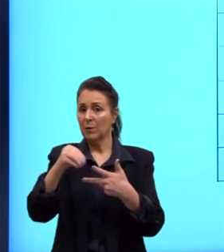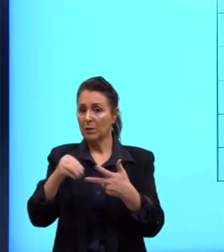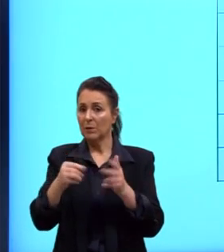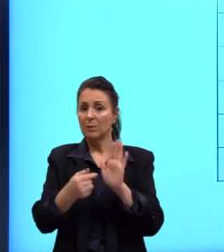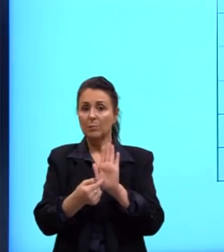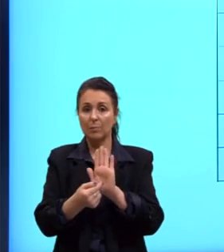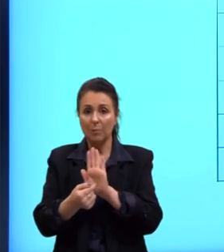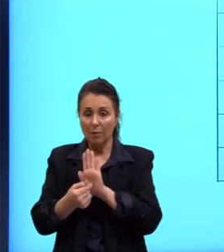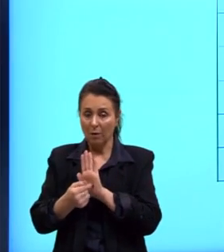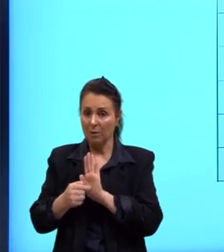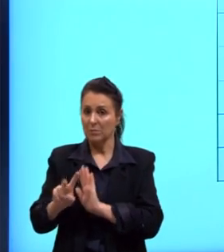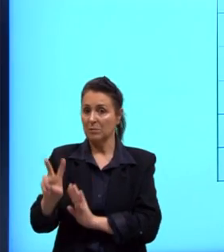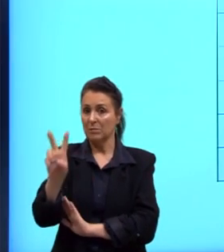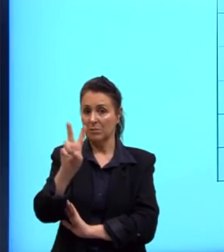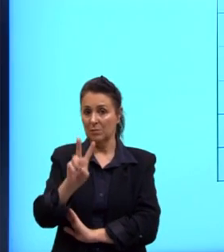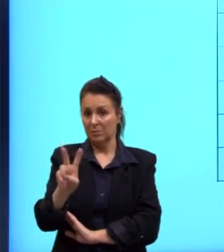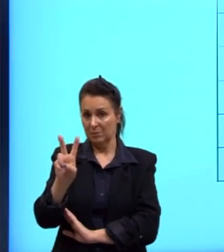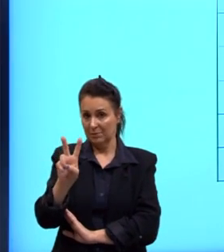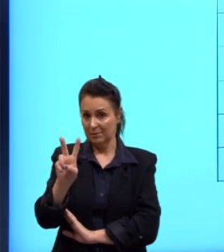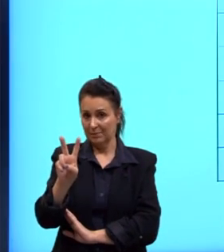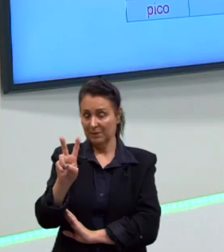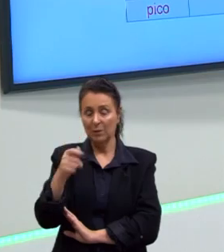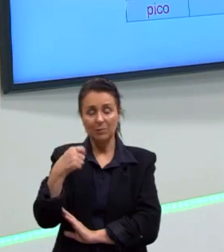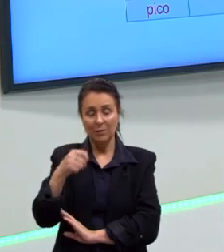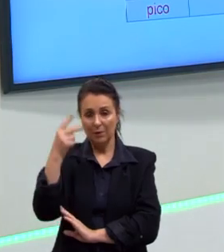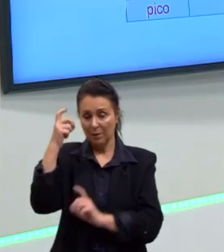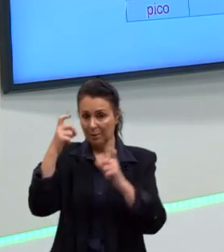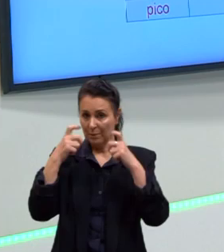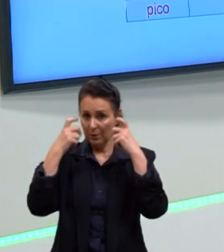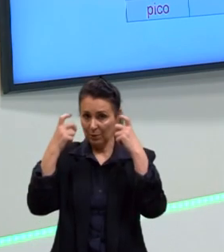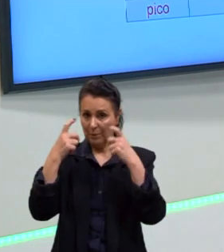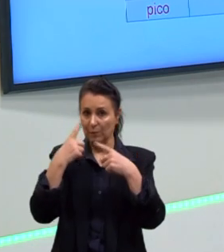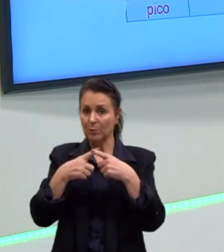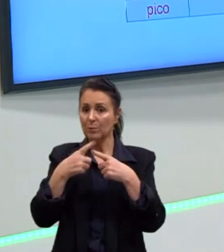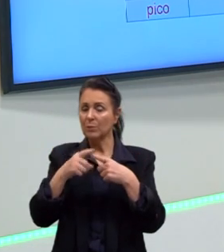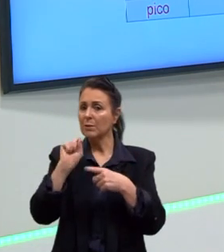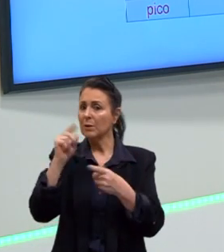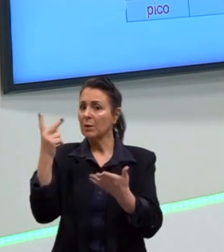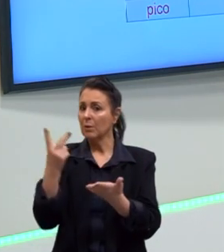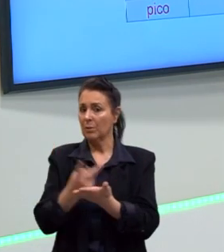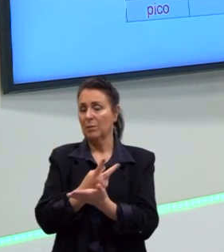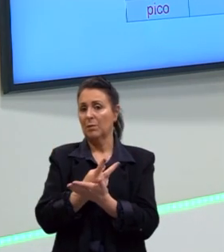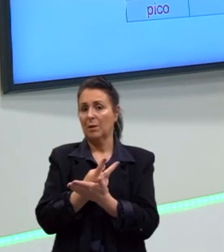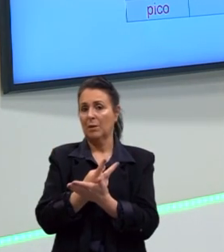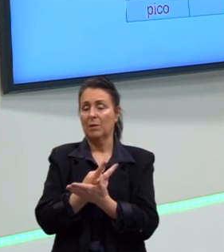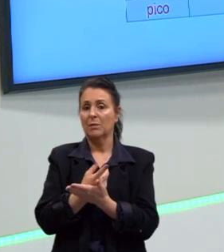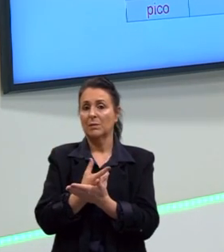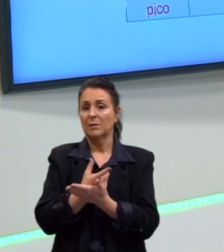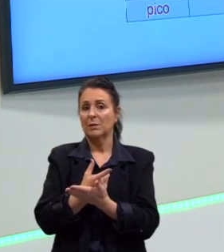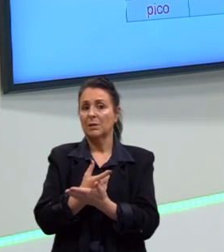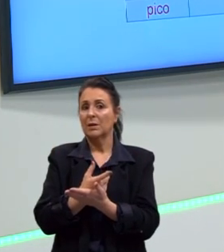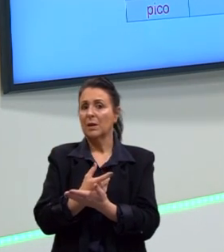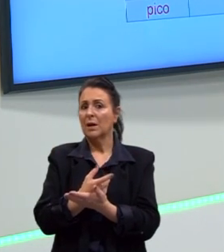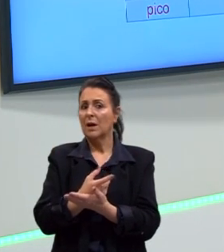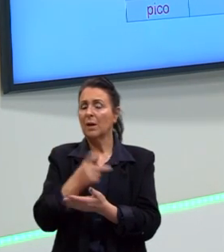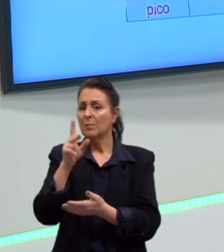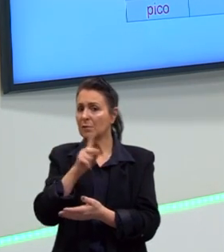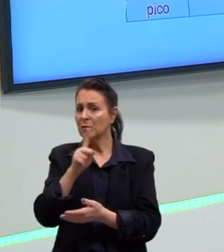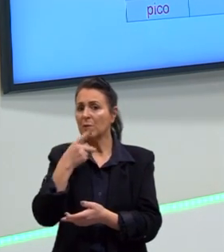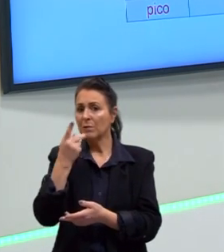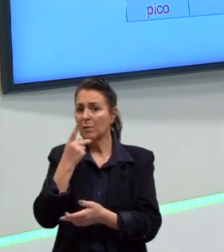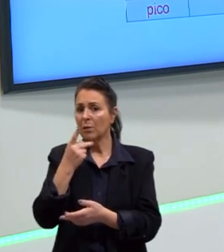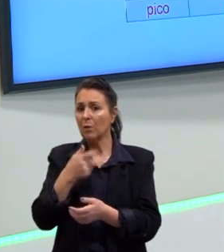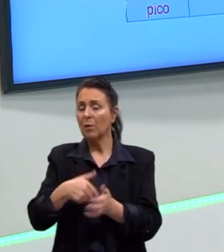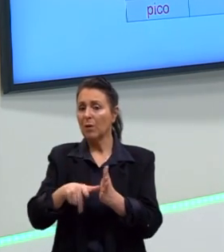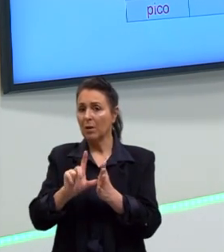costuma apresentar esses valores para vocês tá porque o que que é mais comum são justamente aquelas que eu falei antes né o